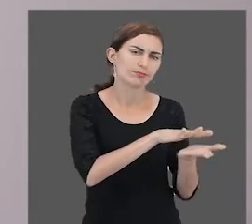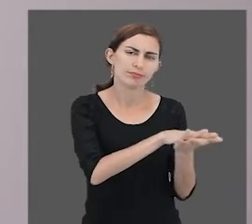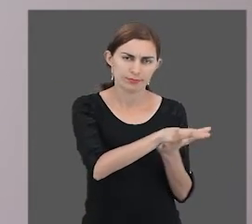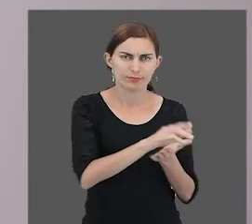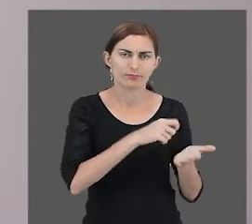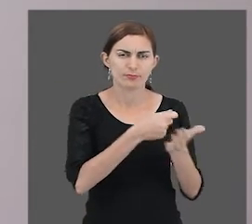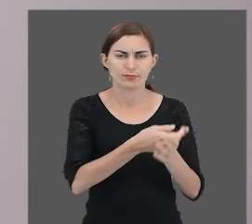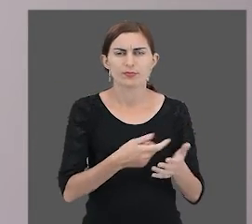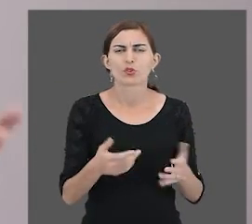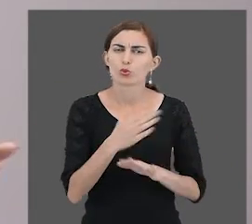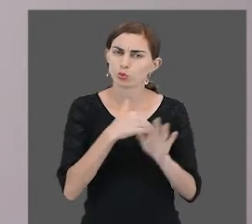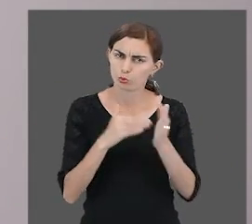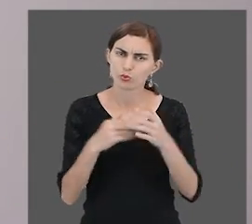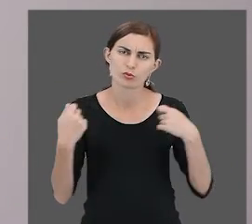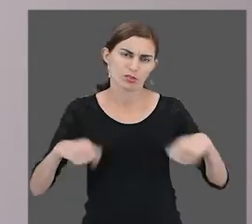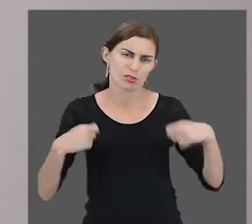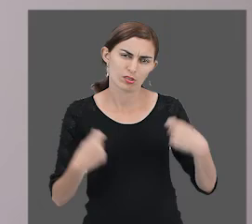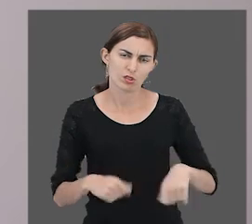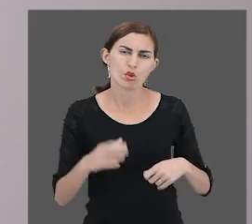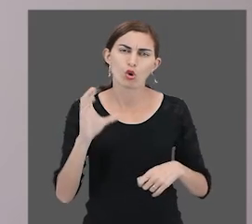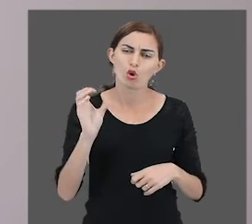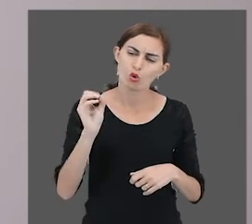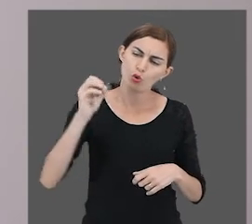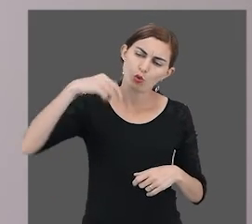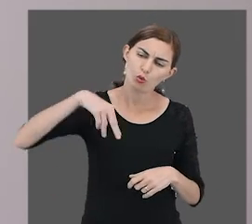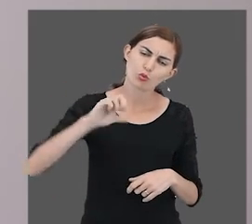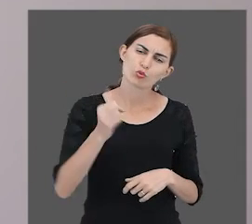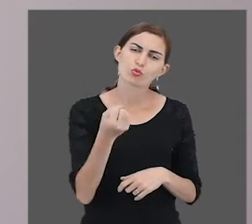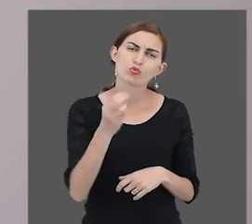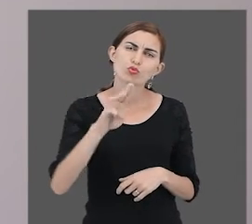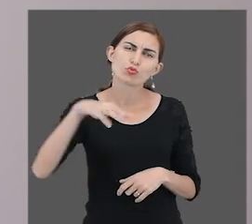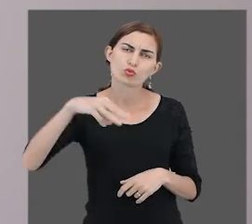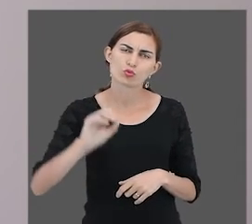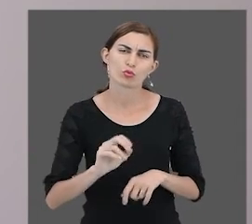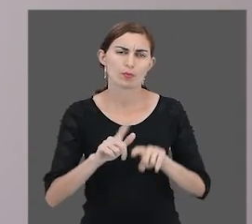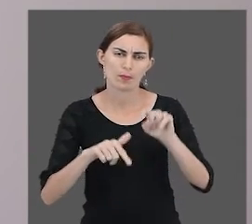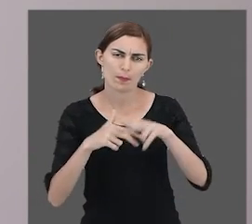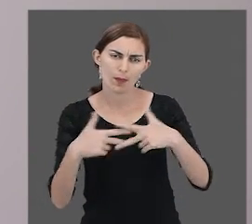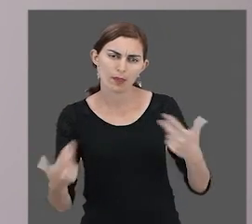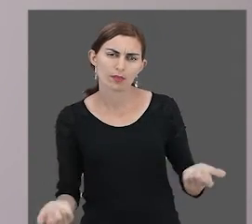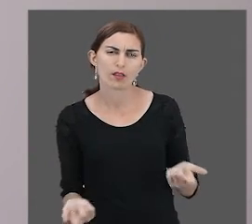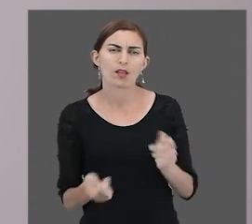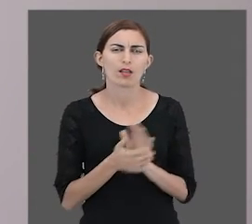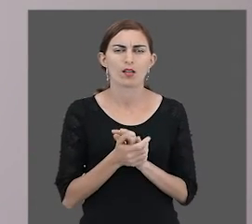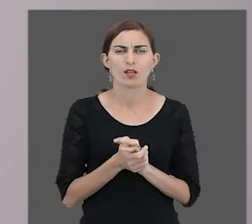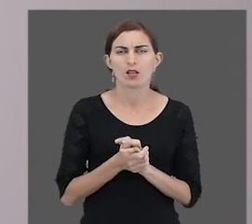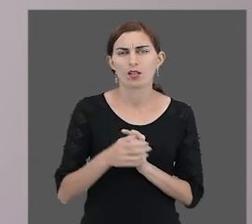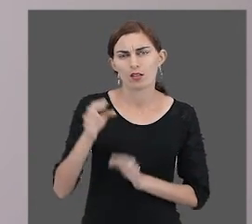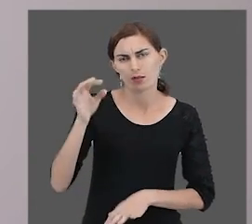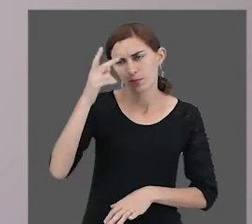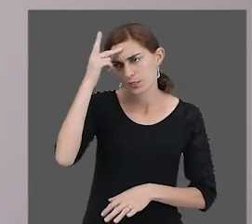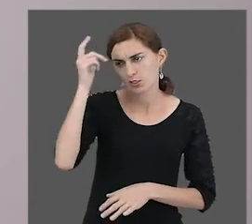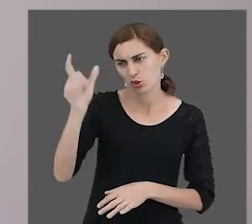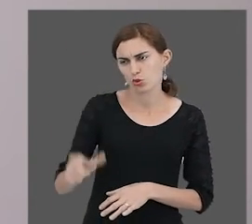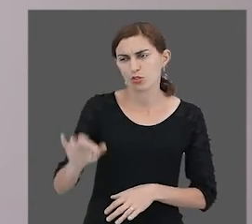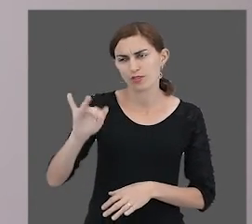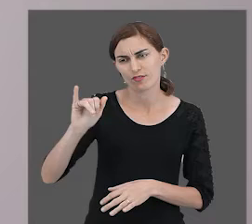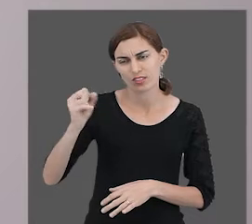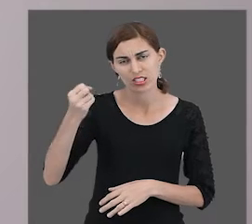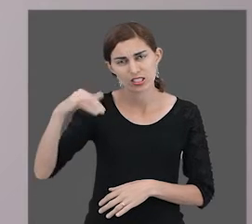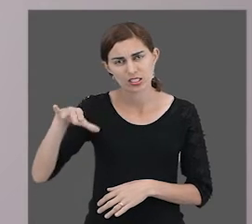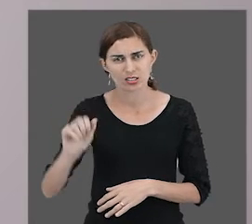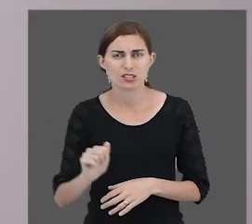xerox. Então, todas essas necessidades de consumo da escola, material de consumo, serviço de terceiro, pessoa física, jurídica, que